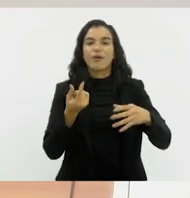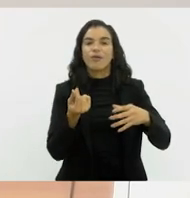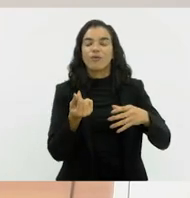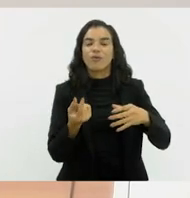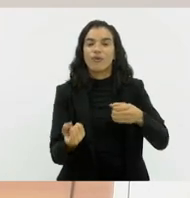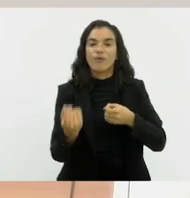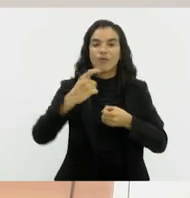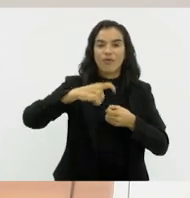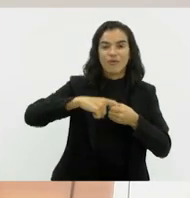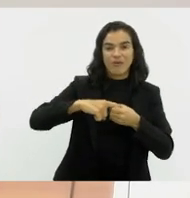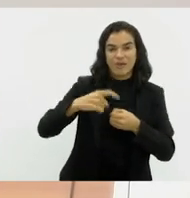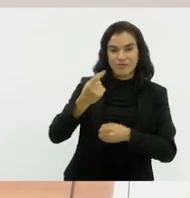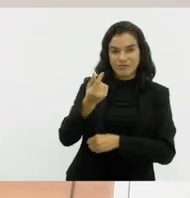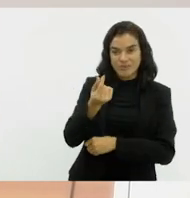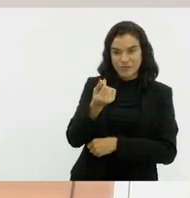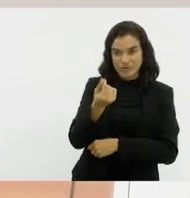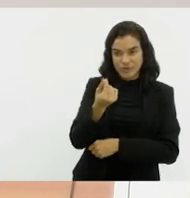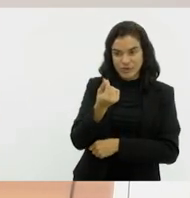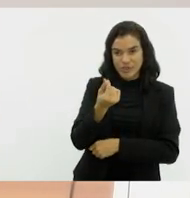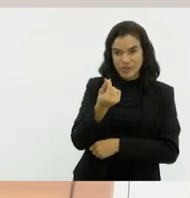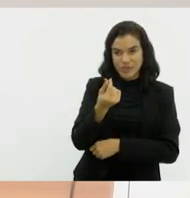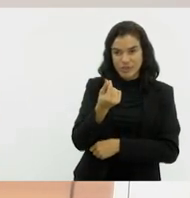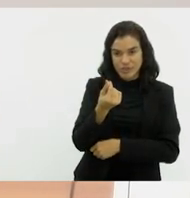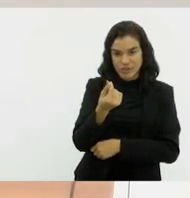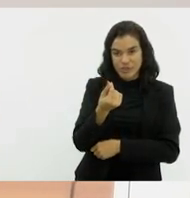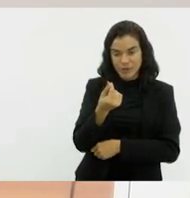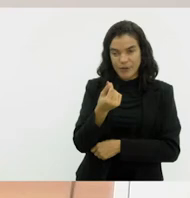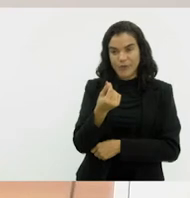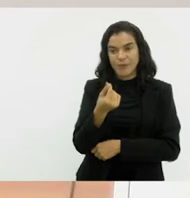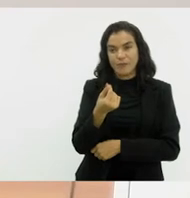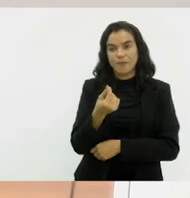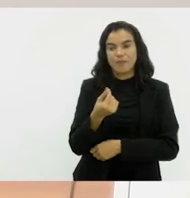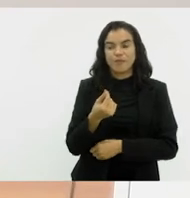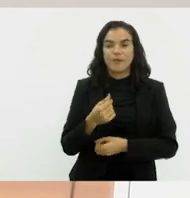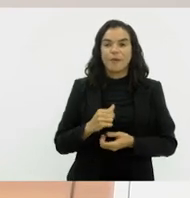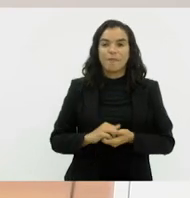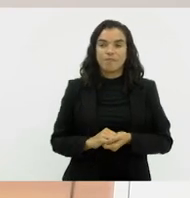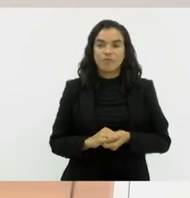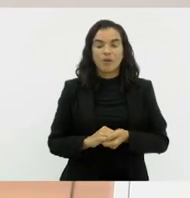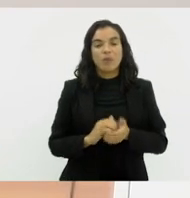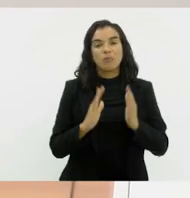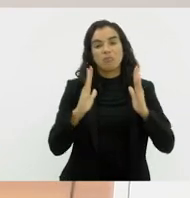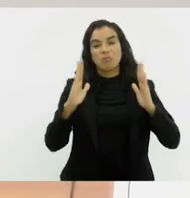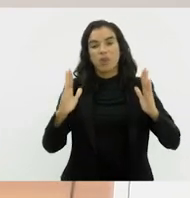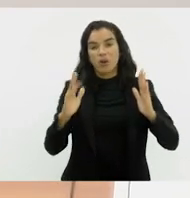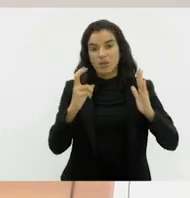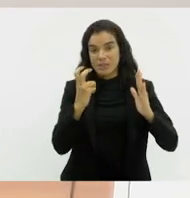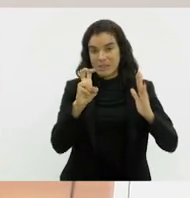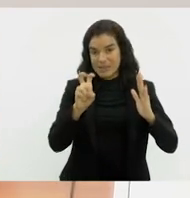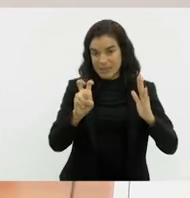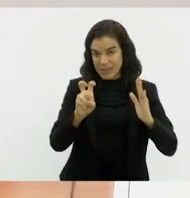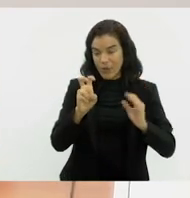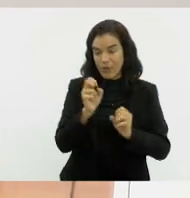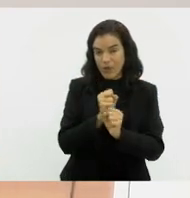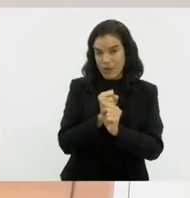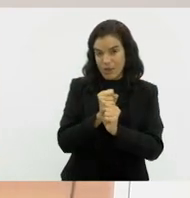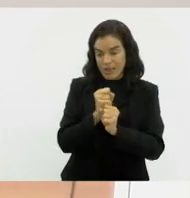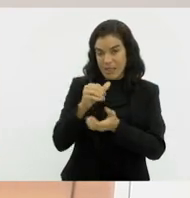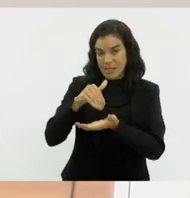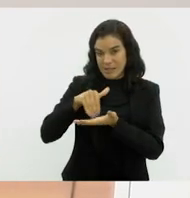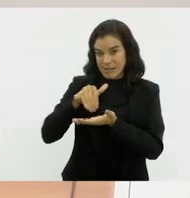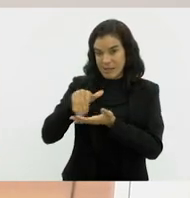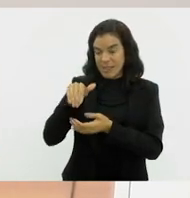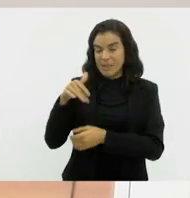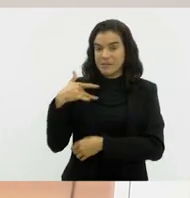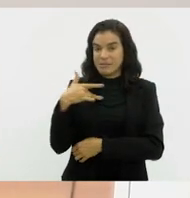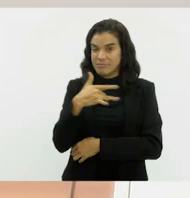pela disponibilidade desse valor econômico ao longo de 5 anos. A Secretaria de Saúde fez